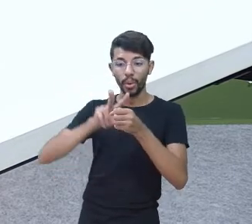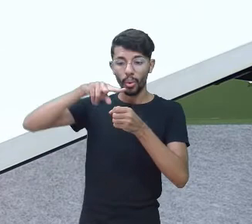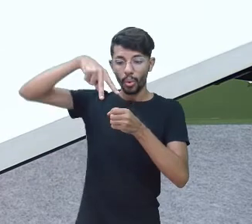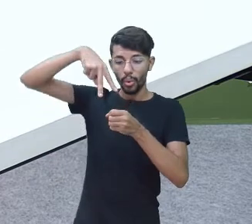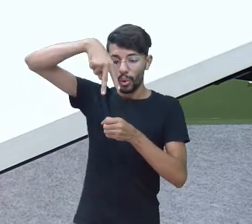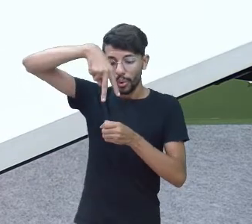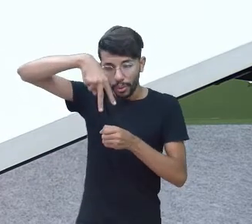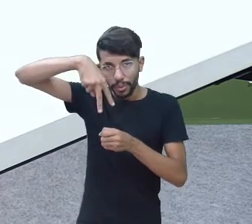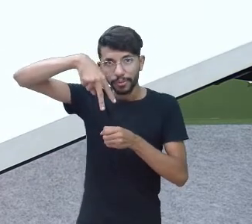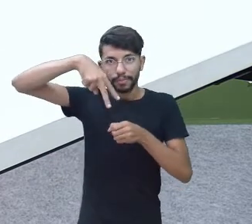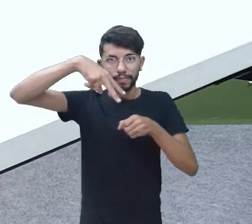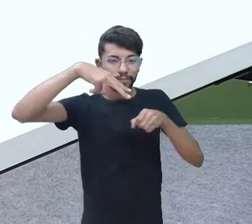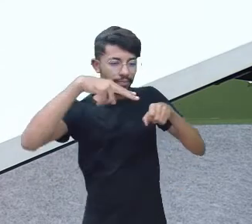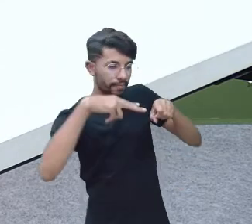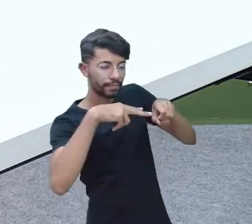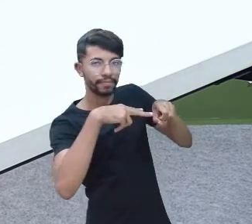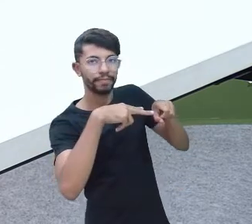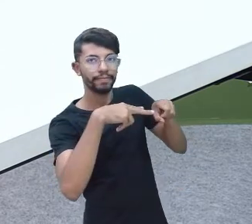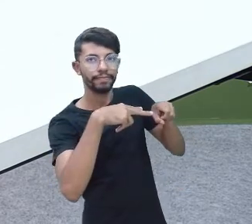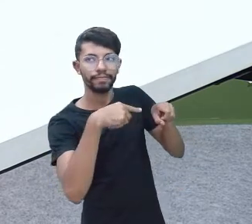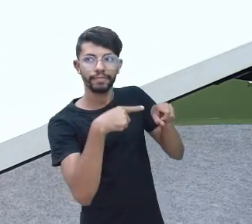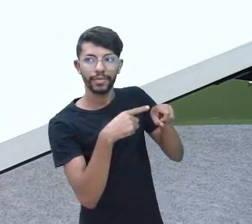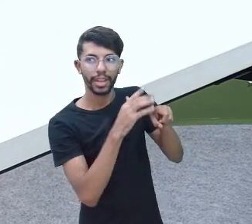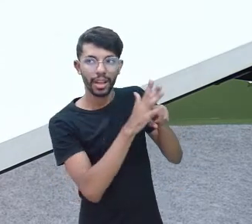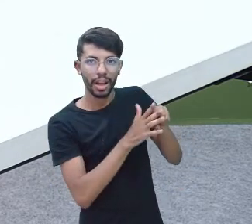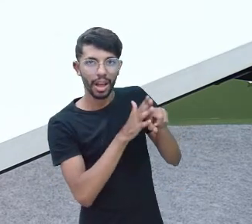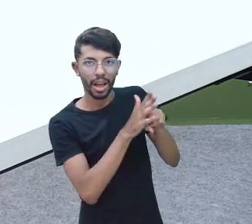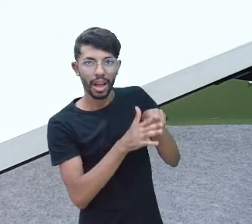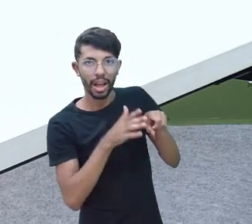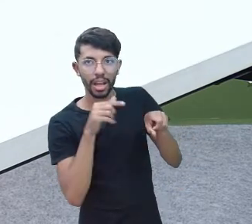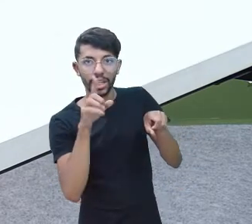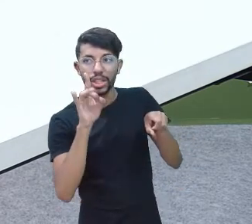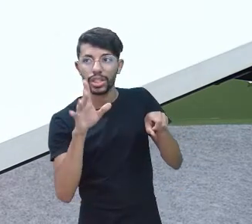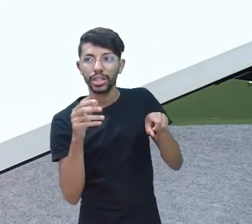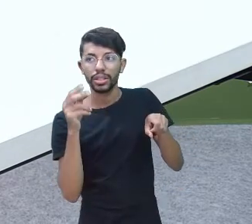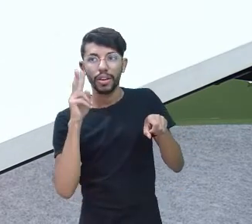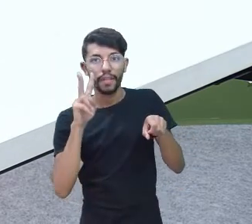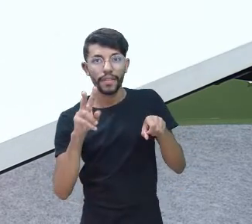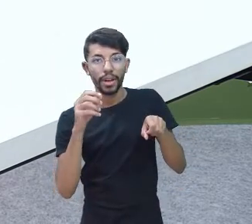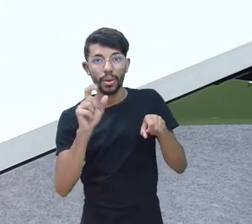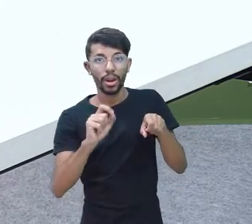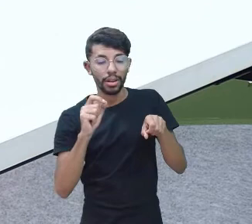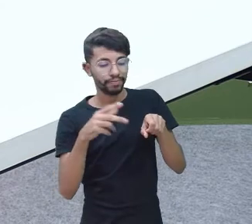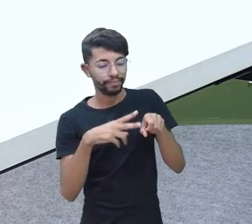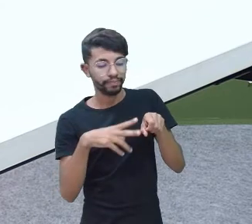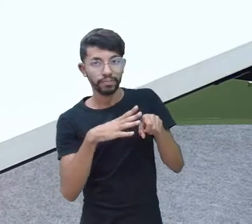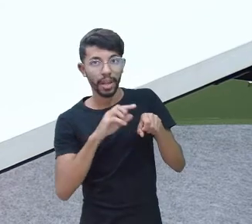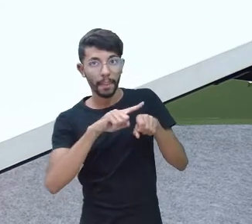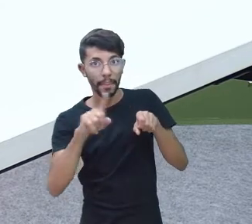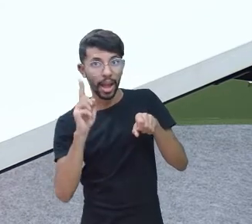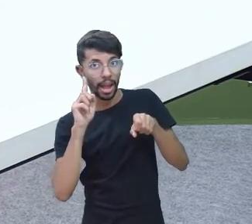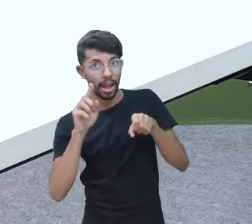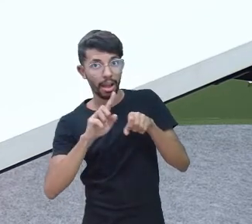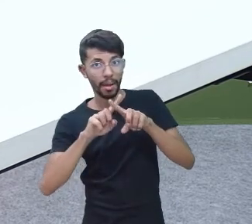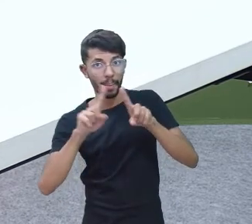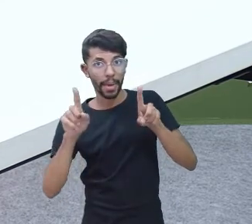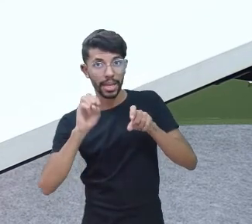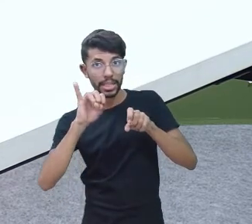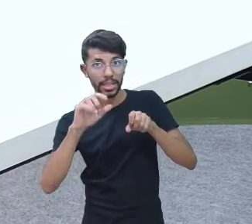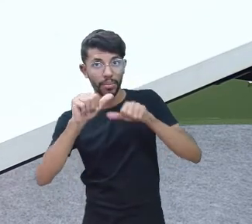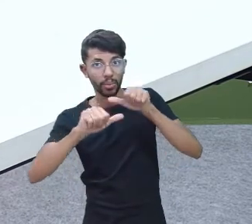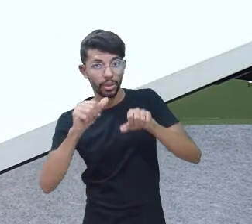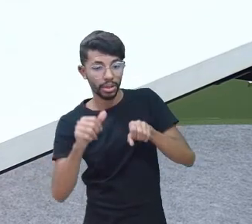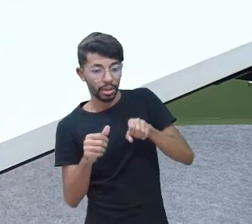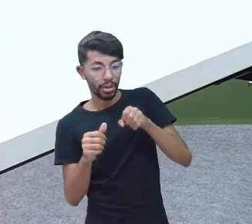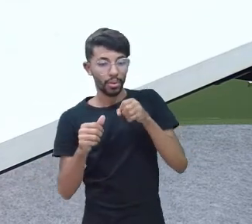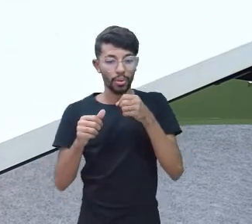se eu coloco esse hexágono assim, ó, você tá vendo a parte retangular, tá vendo? E aí, o que a gente começa a